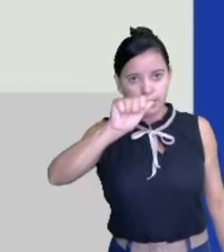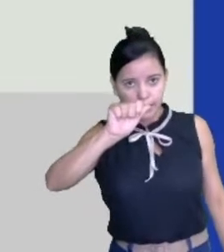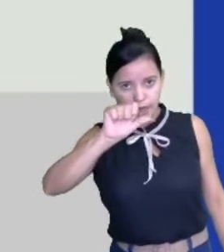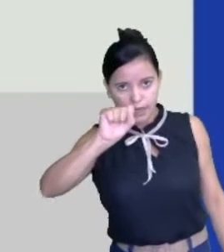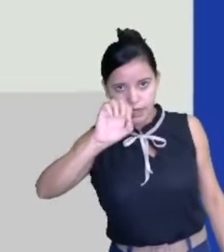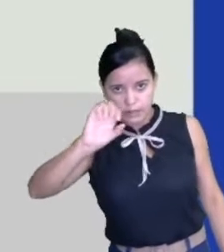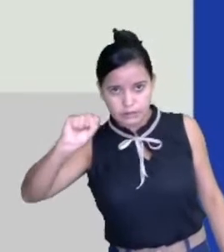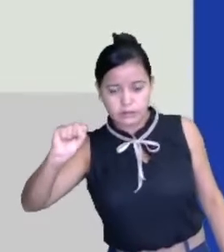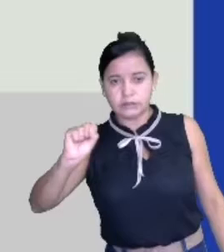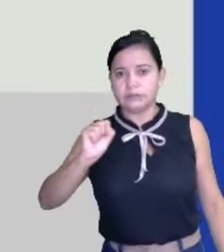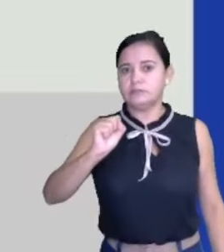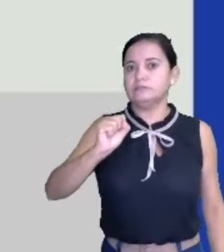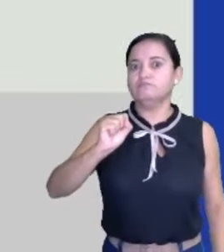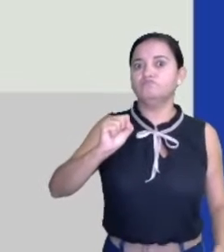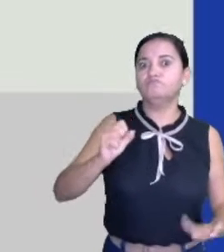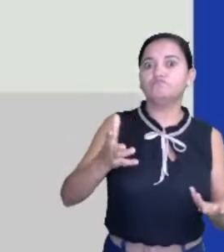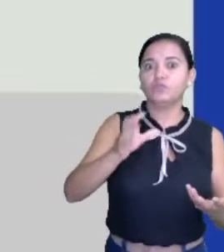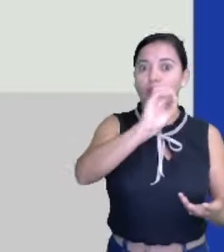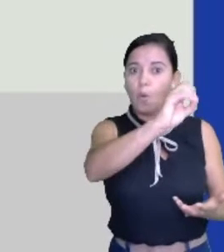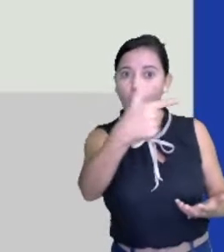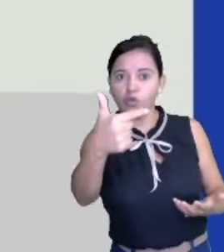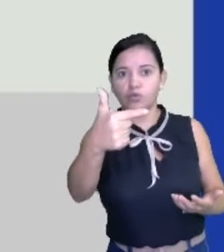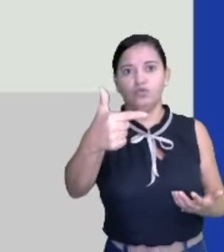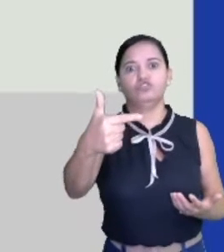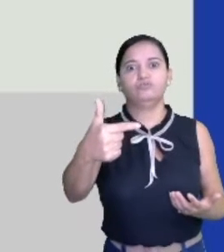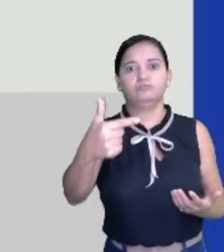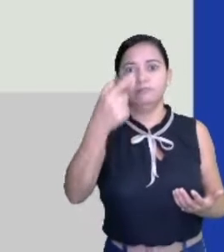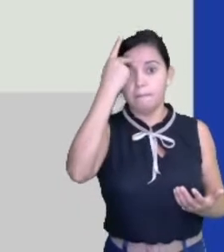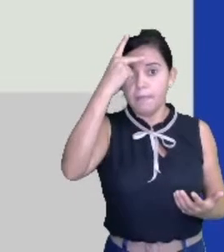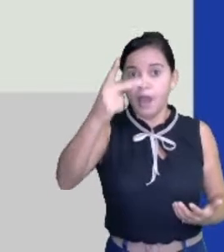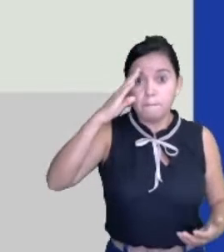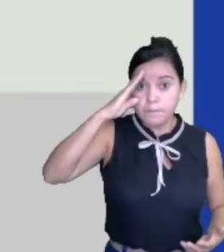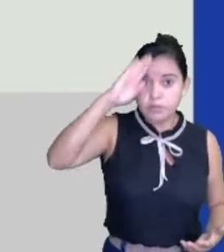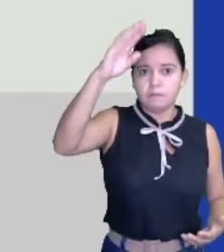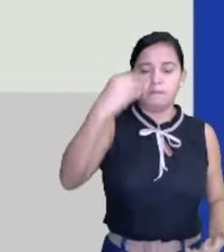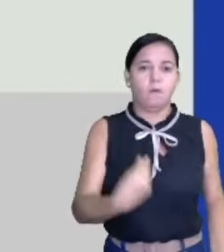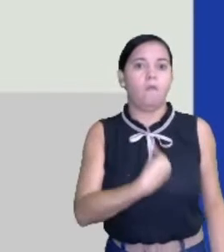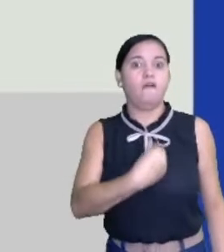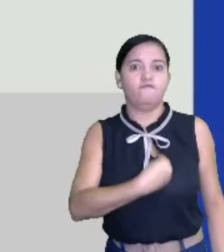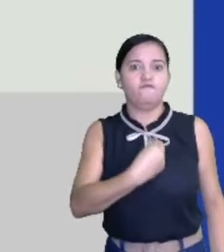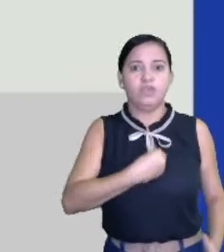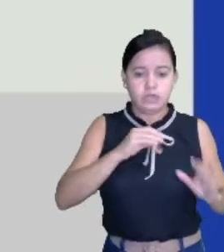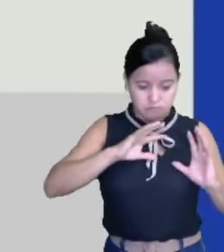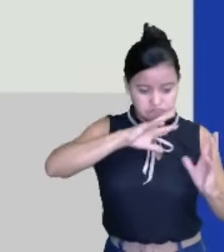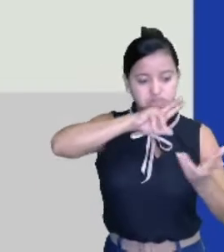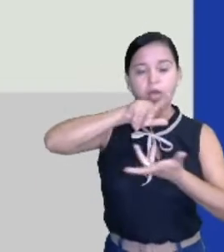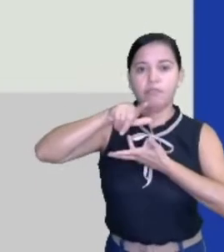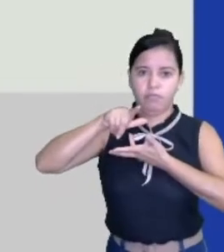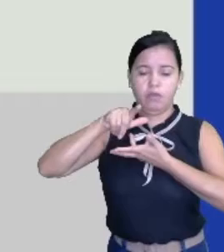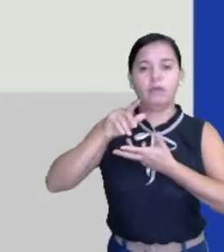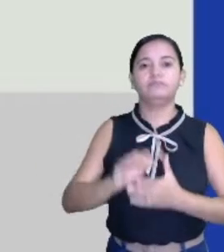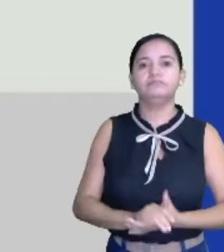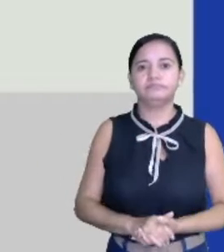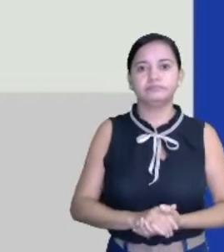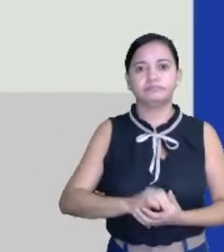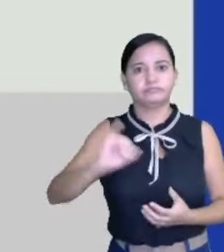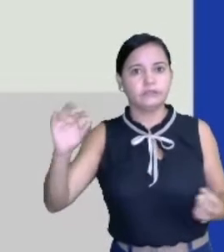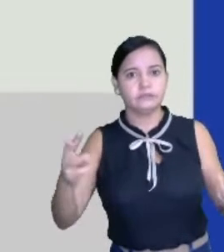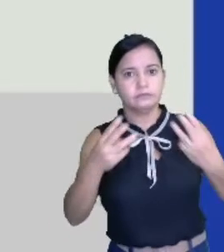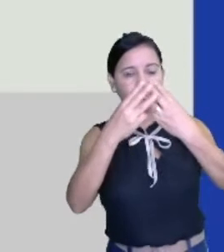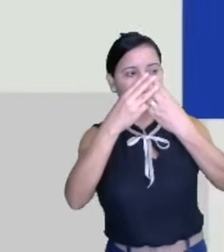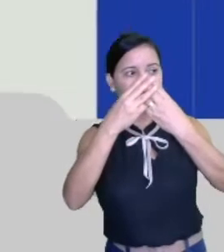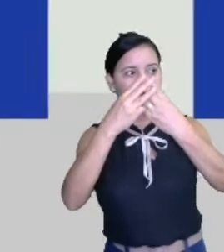ele também é ideal para a vida na Terra como a gente conhece. E aí, produção, por favor, o nosso próximo slide.